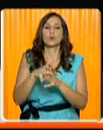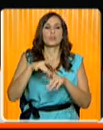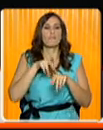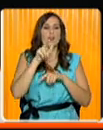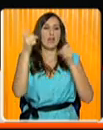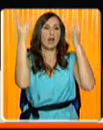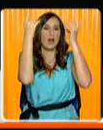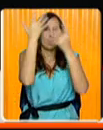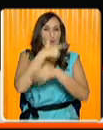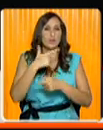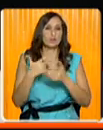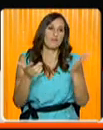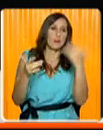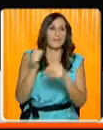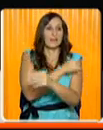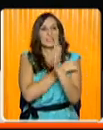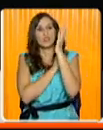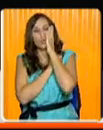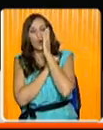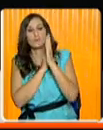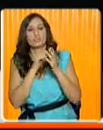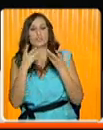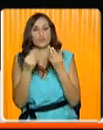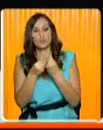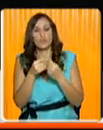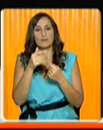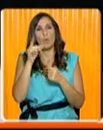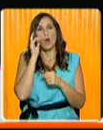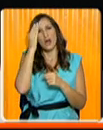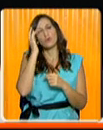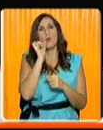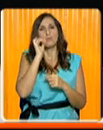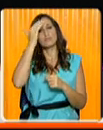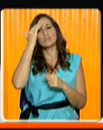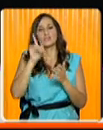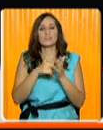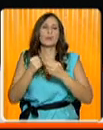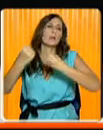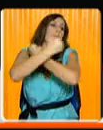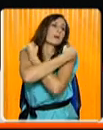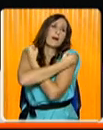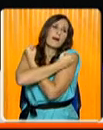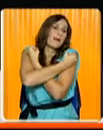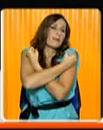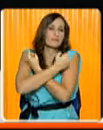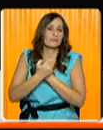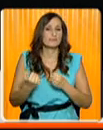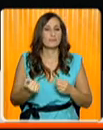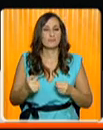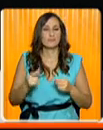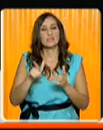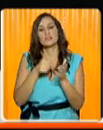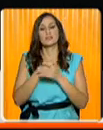para sair ou vamos dormir a casa umas das outras, eu acho que eles acham, tipo, que nós damos longos abraços,